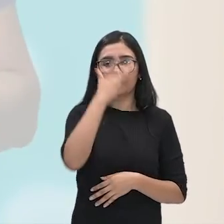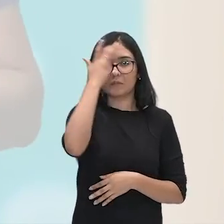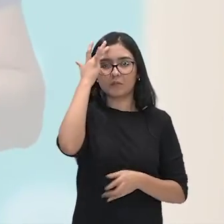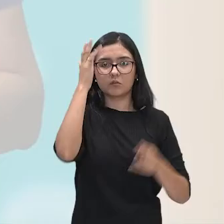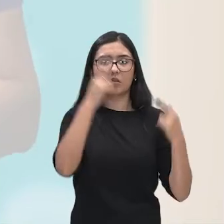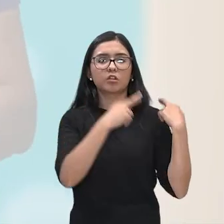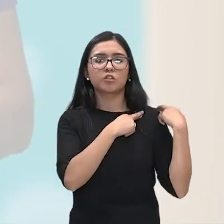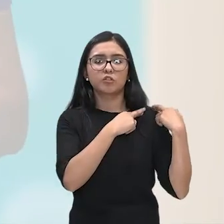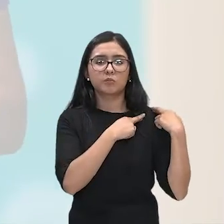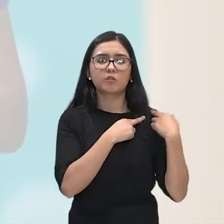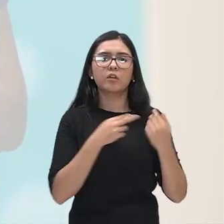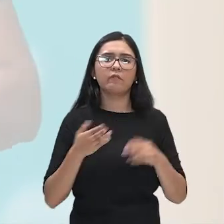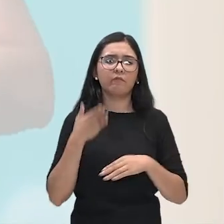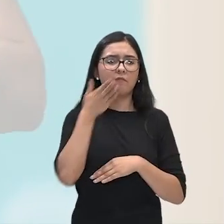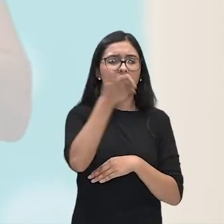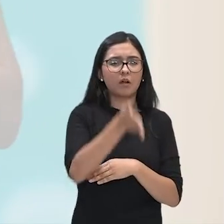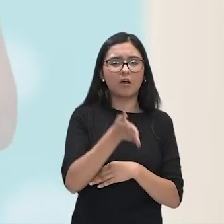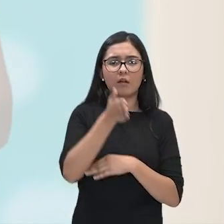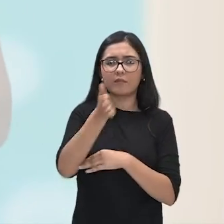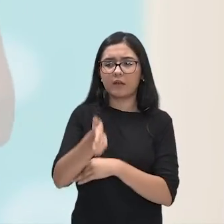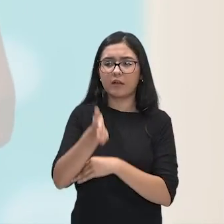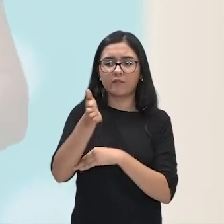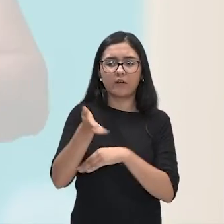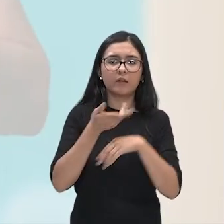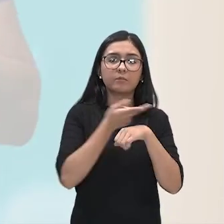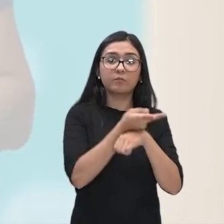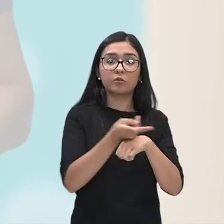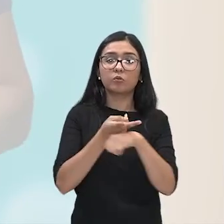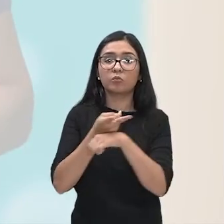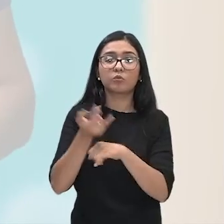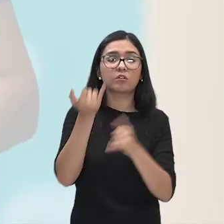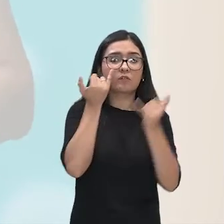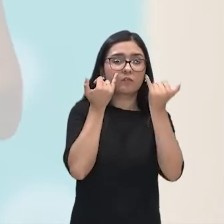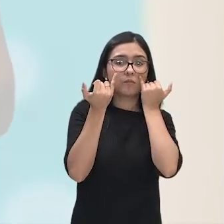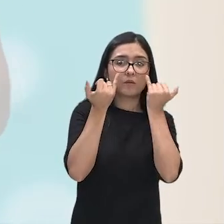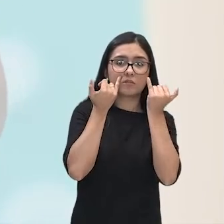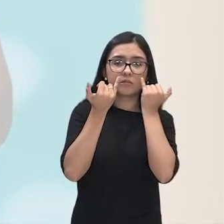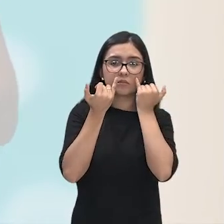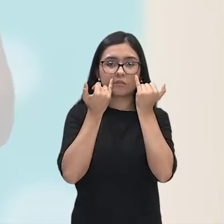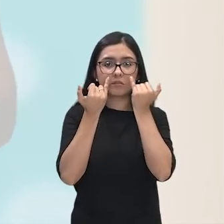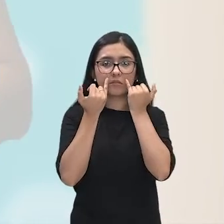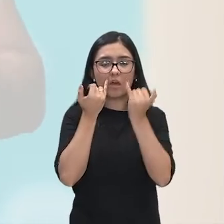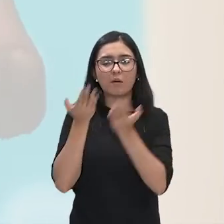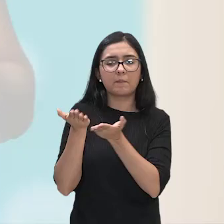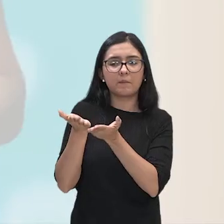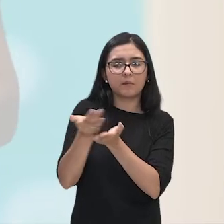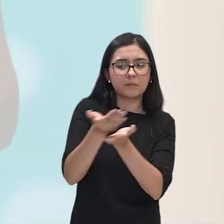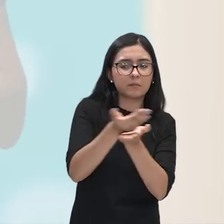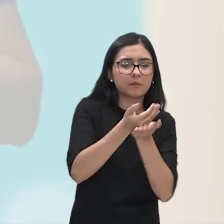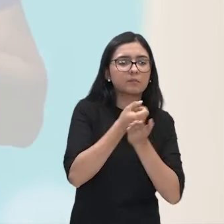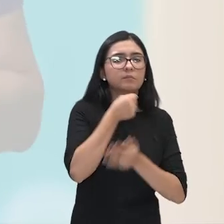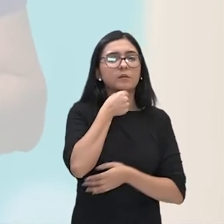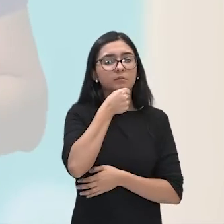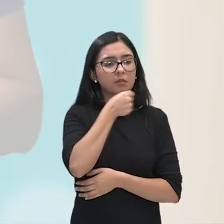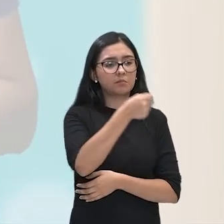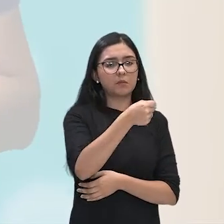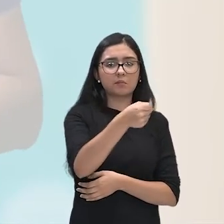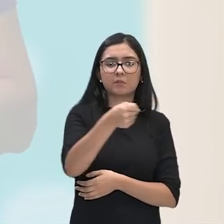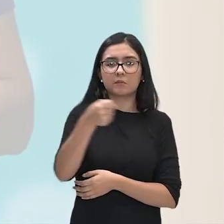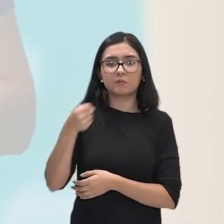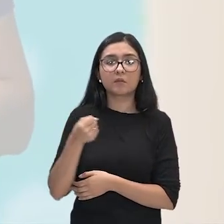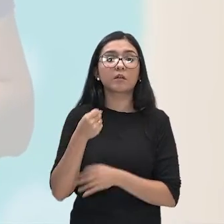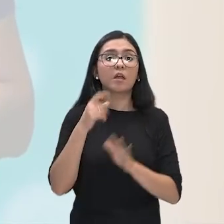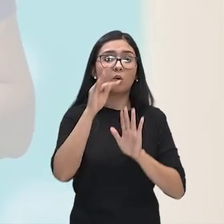vai a campo, né, procura informações, procura dados, então é um texto bem